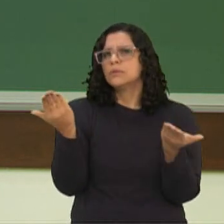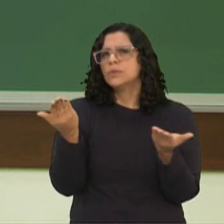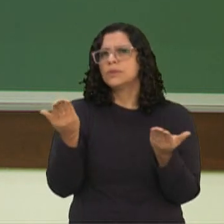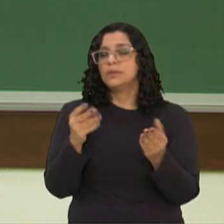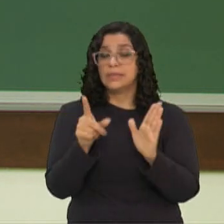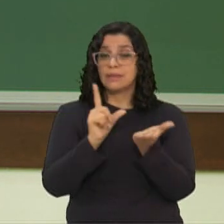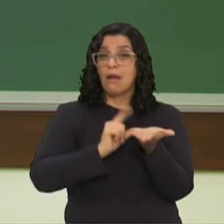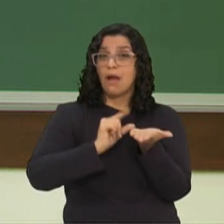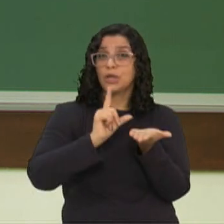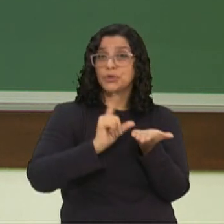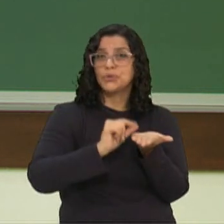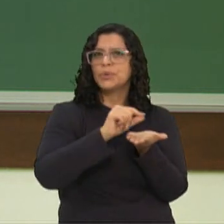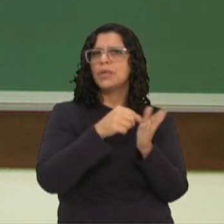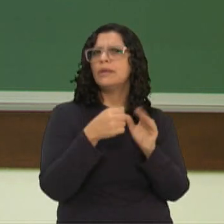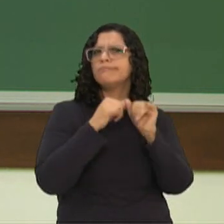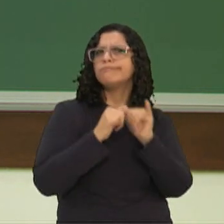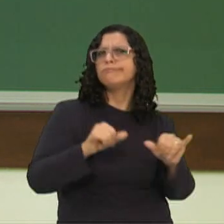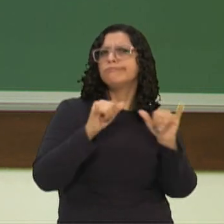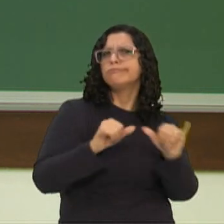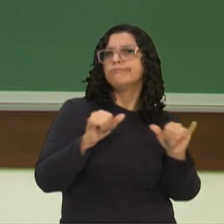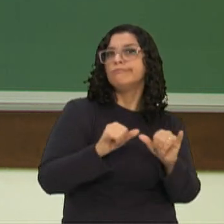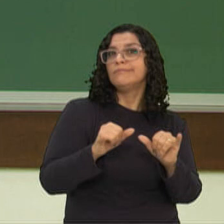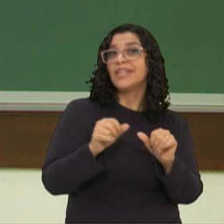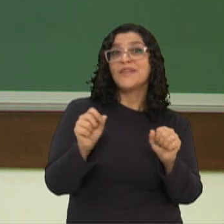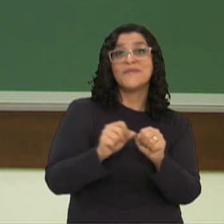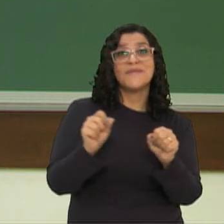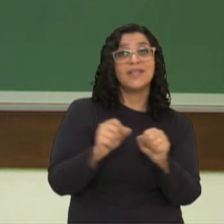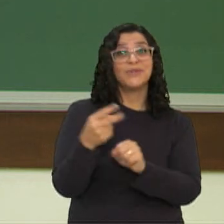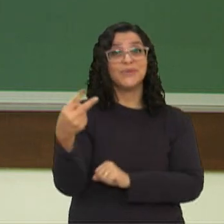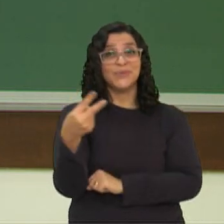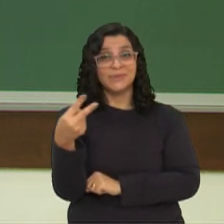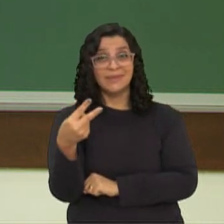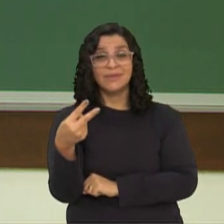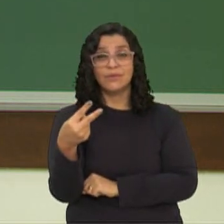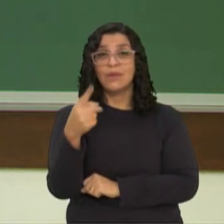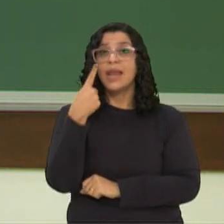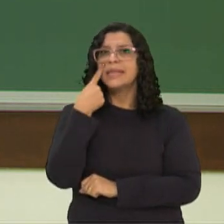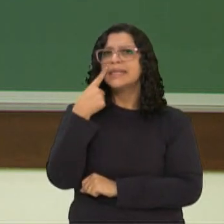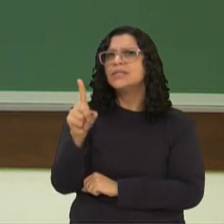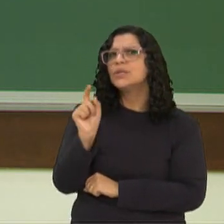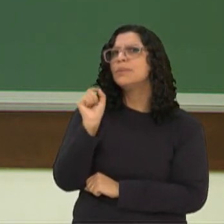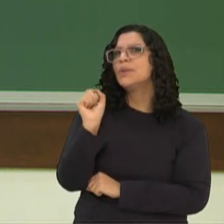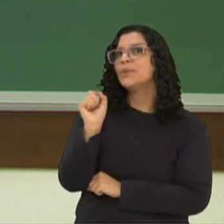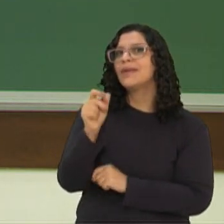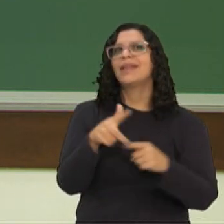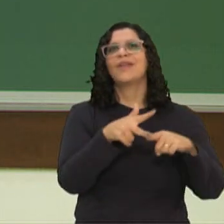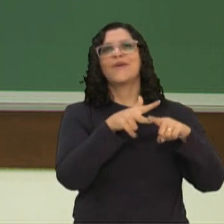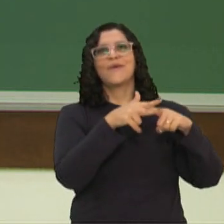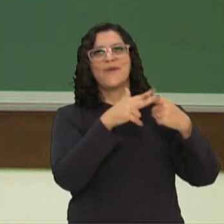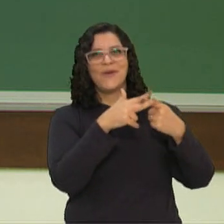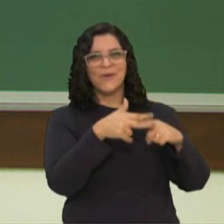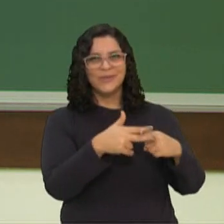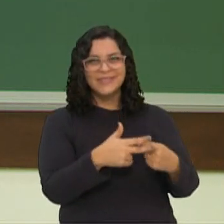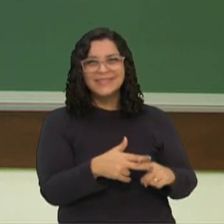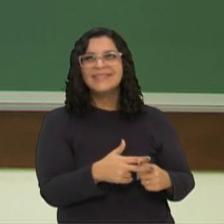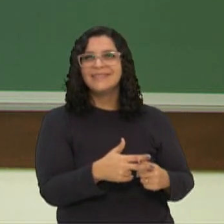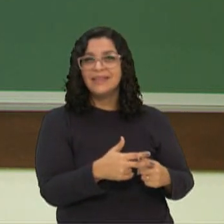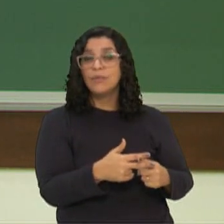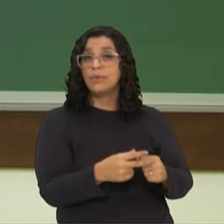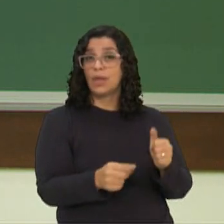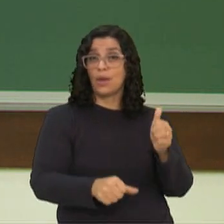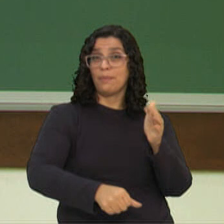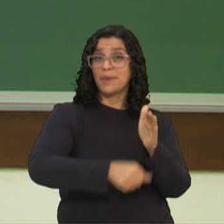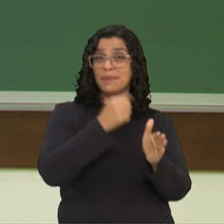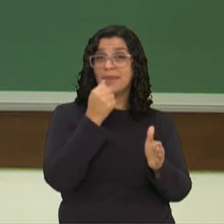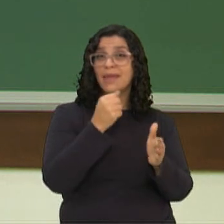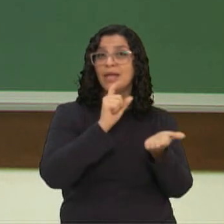nesse artigo que ele publicou posteriormente? Ele acabou descobrindo, ele acabou até corrigindo a sua primeira